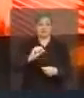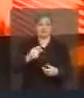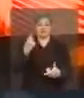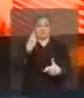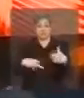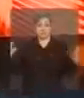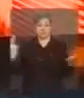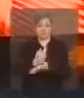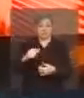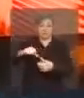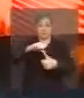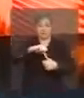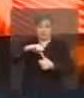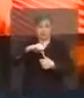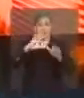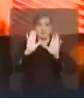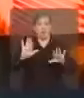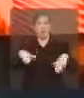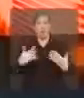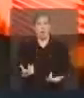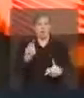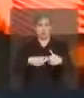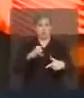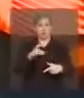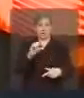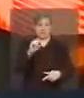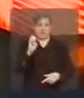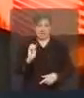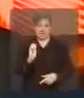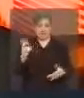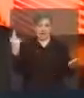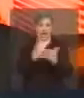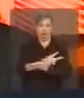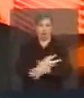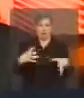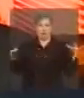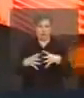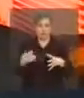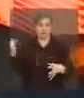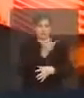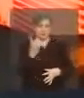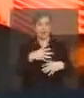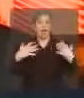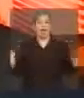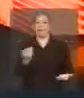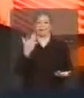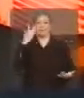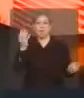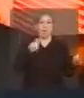Mas quando a crise molhou, eles eles não souberam como resolver o